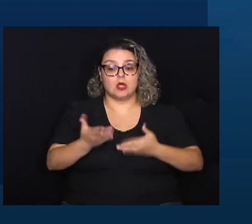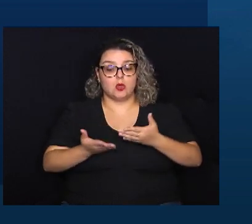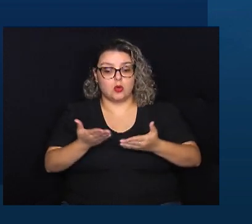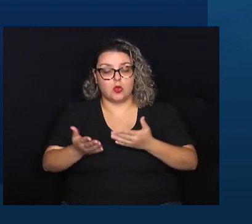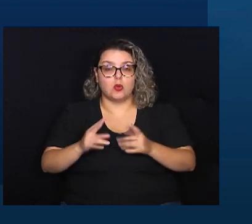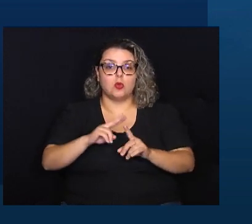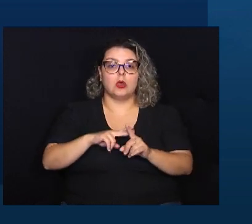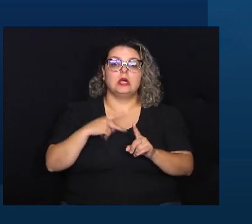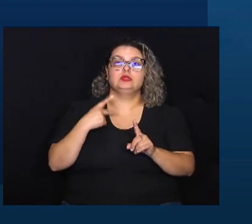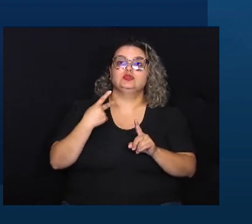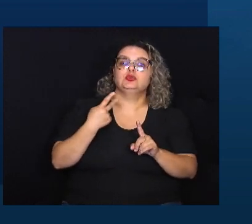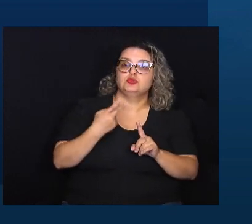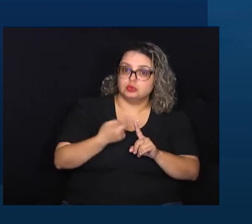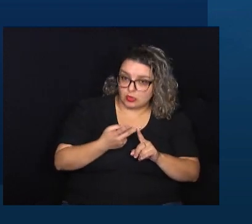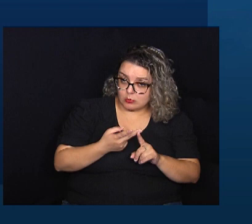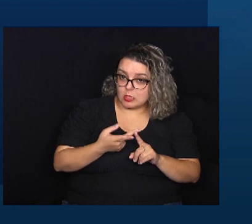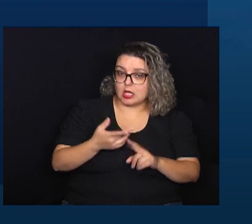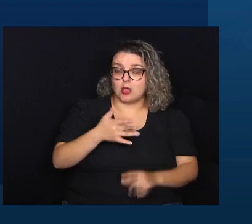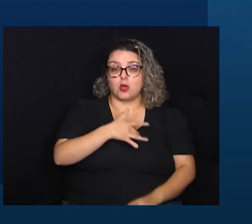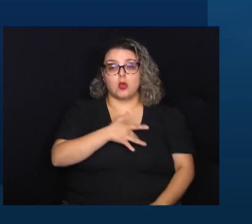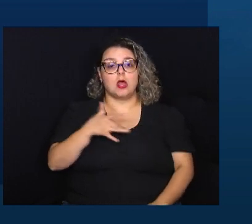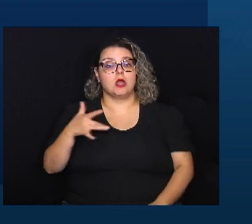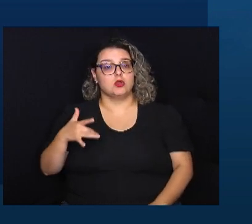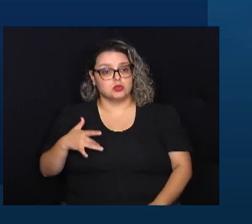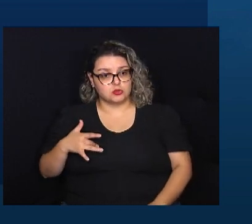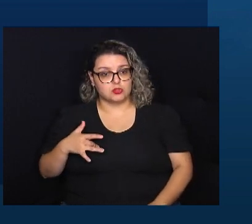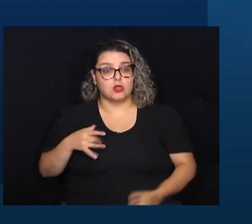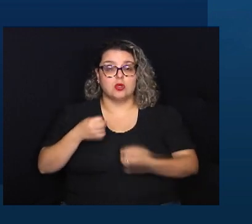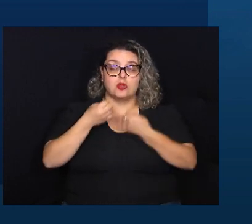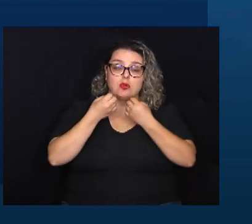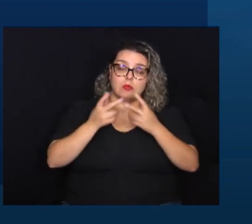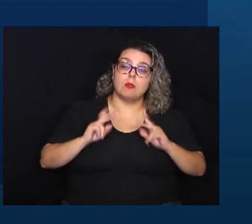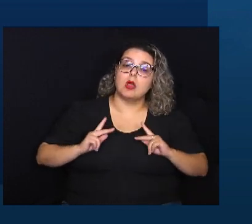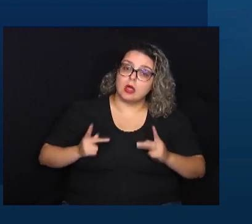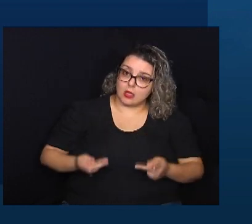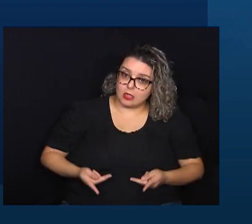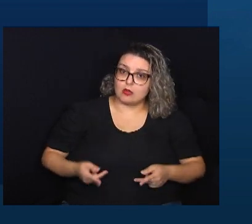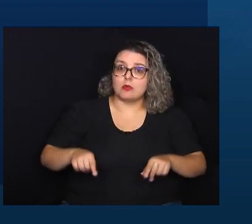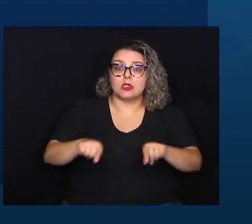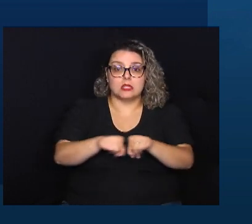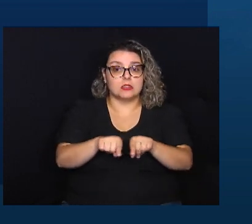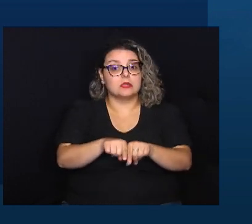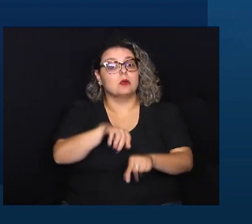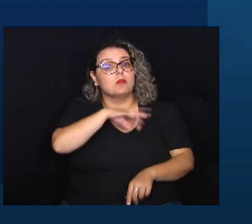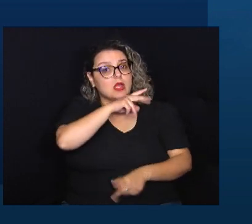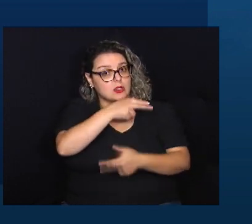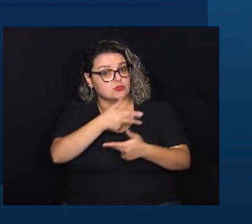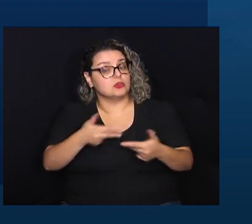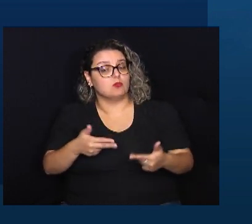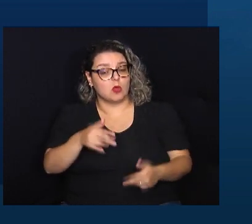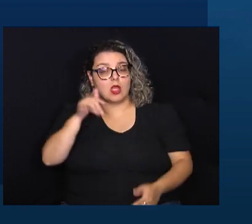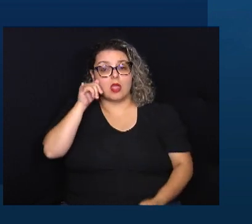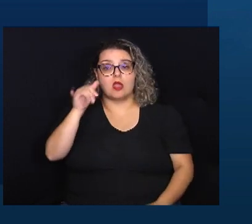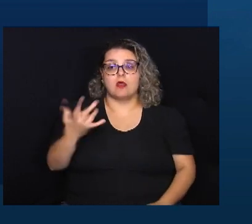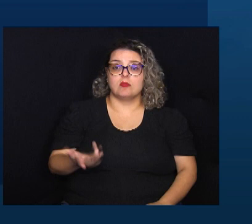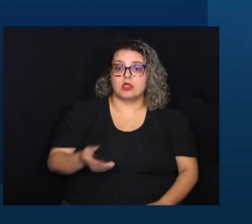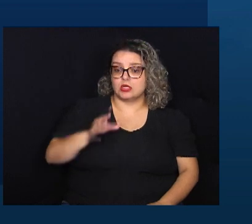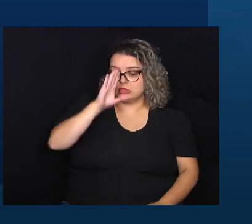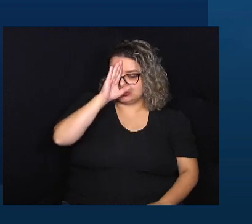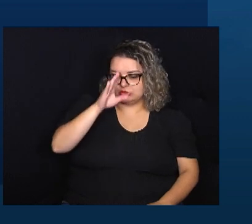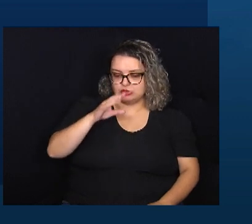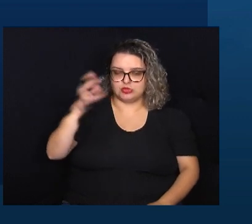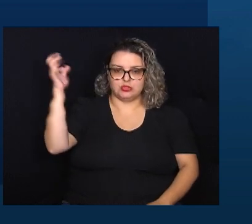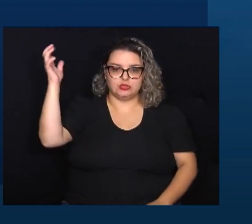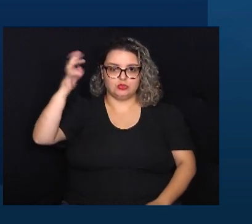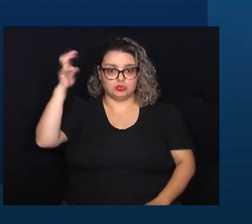redobrados com a saúde e bem-estar humano também dos animais viu evitando assim a exposição direta e